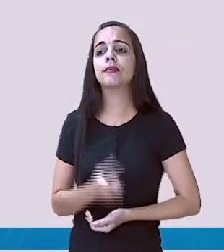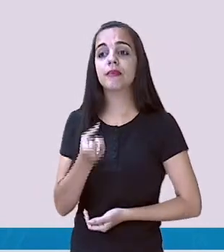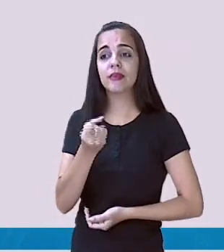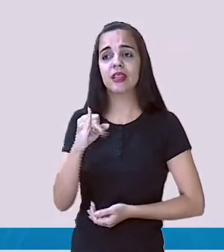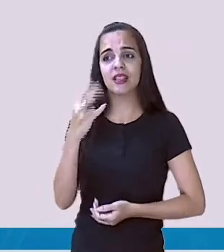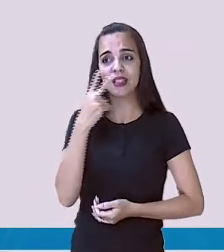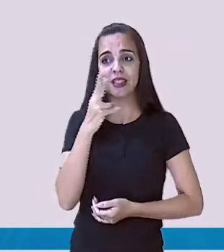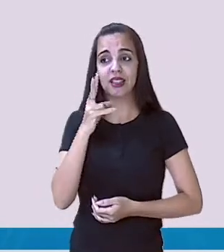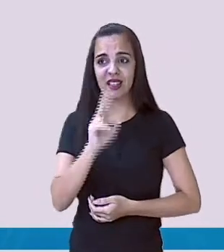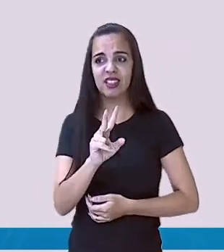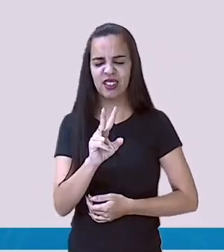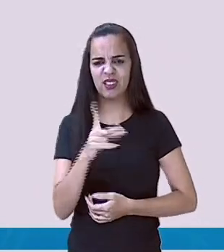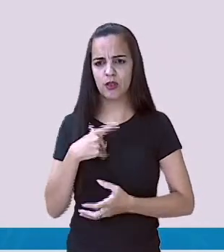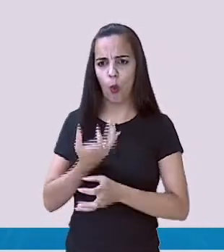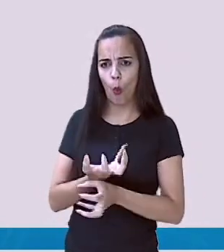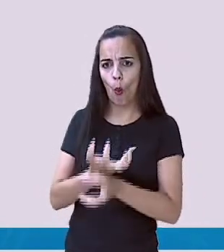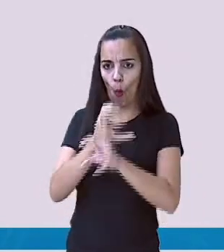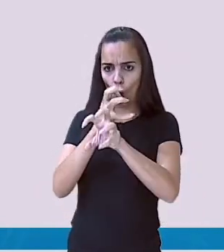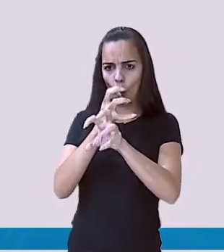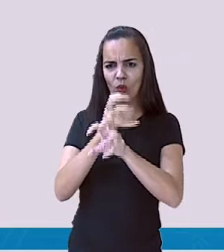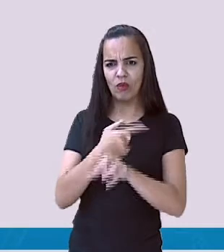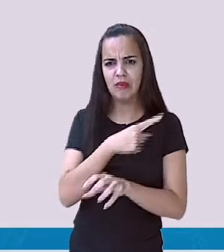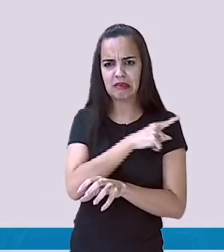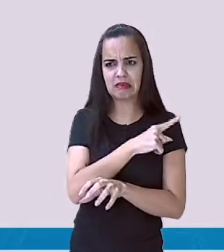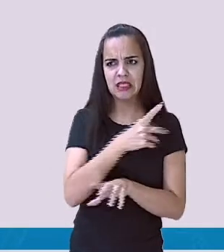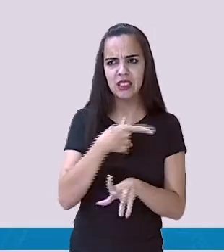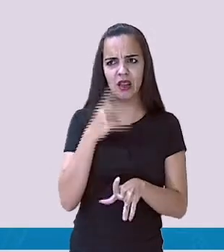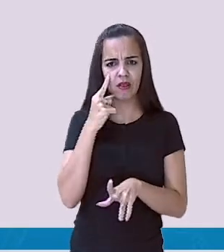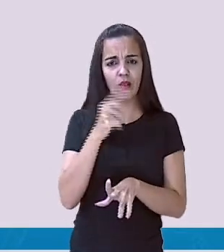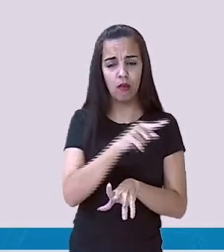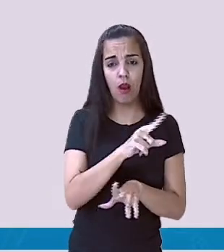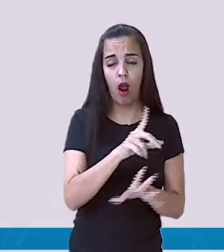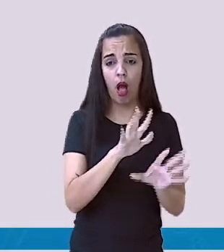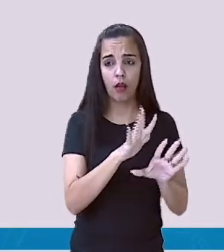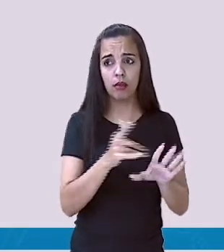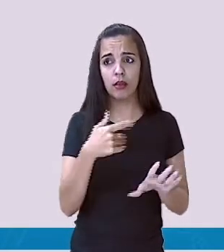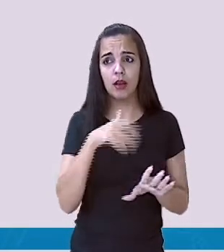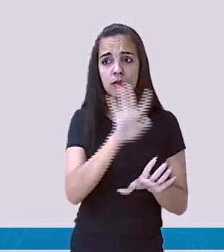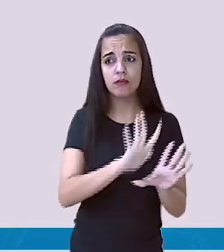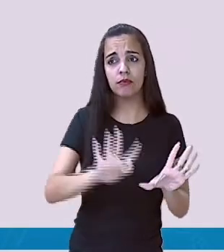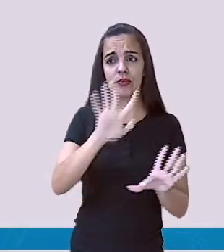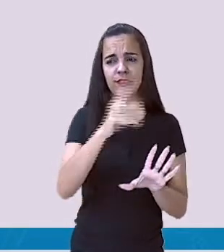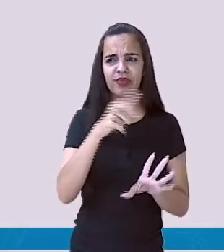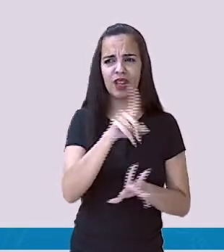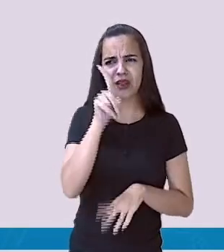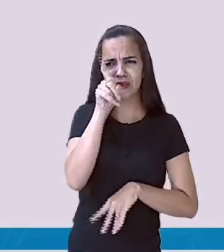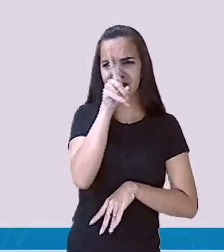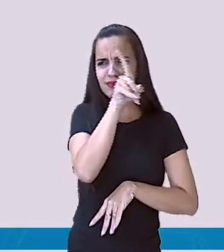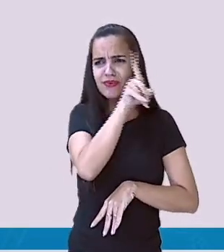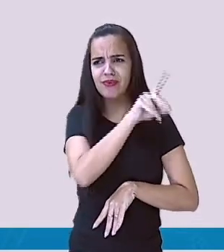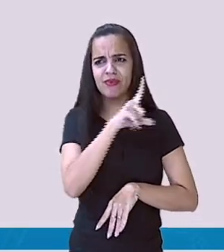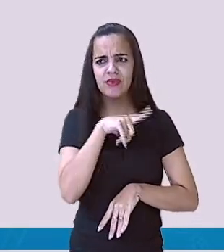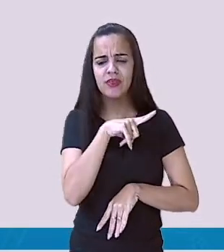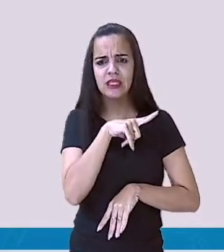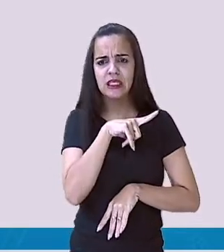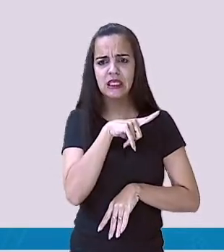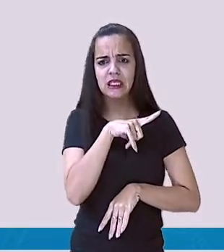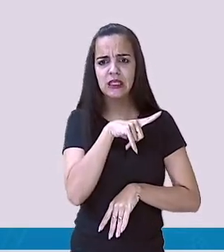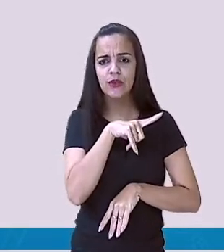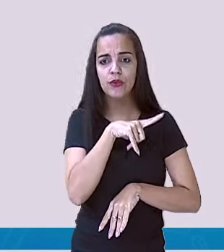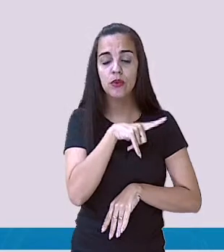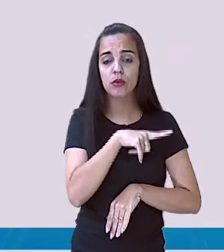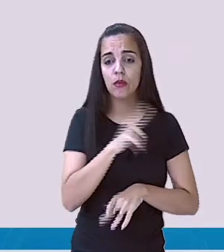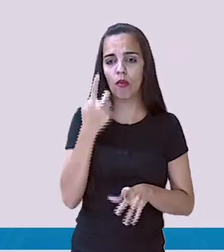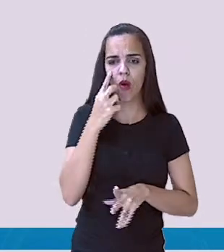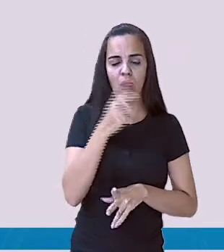uma imagem de um deserto, uma imagem lá, uma paisagem de deserto, é muito difícil você confundir com uma paisagem